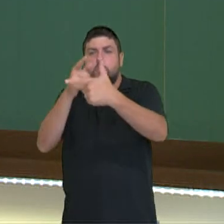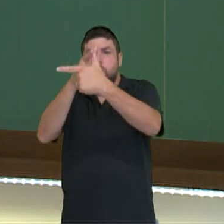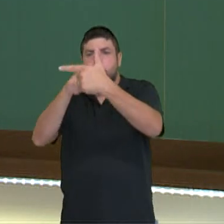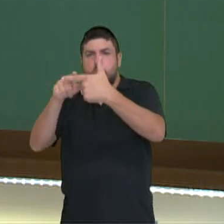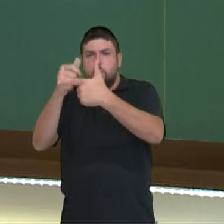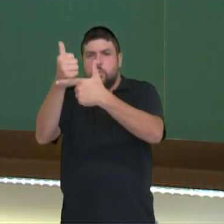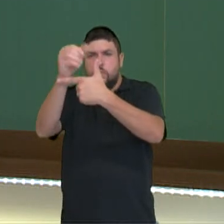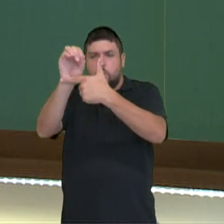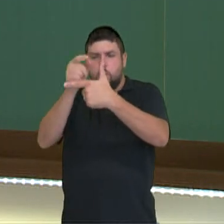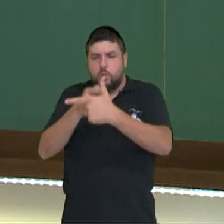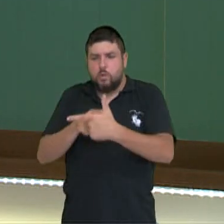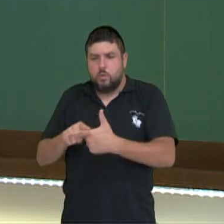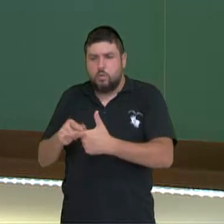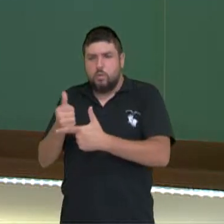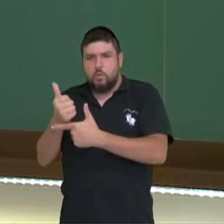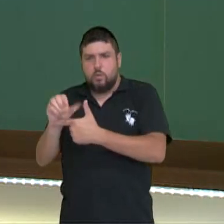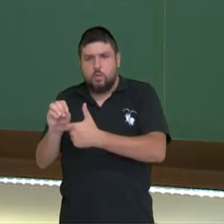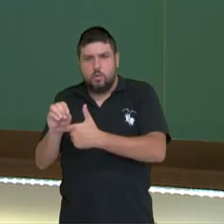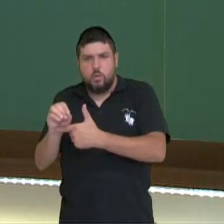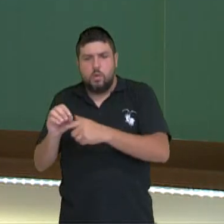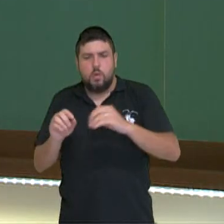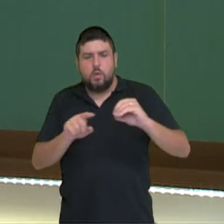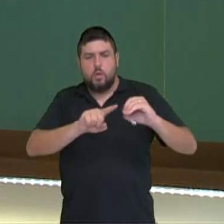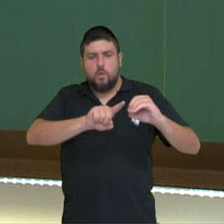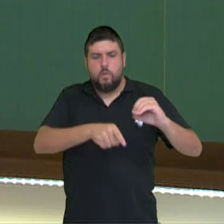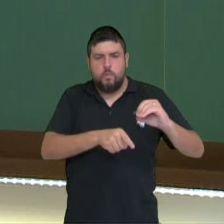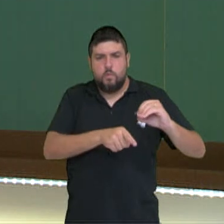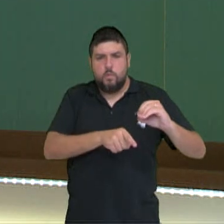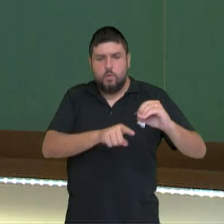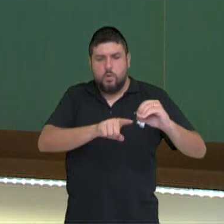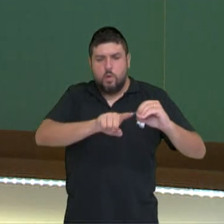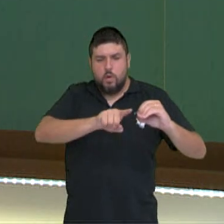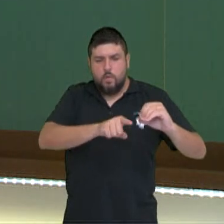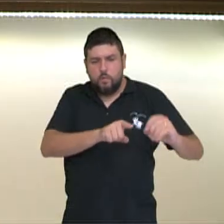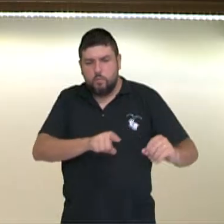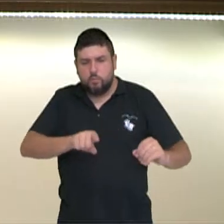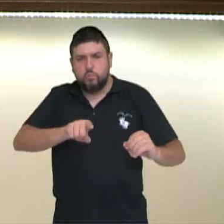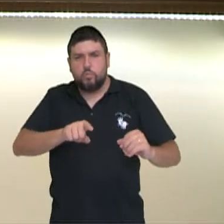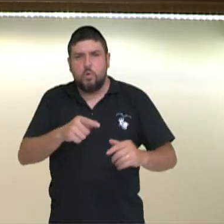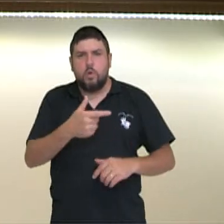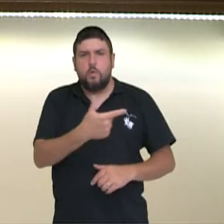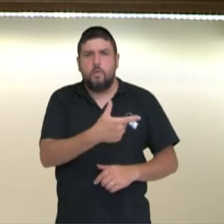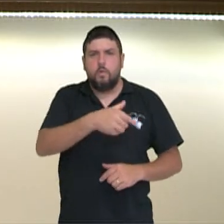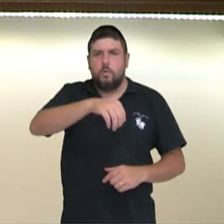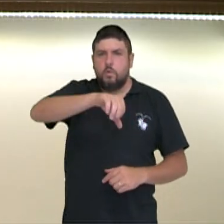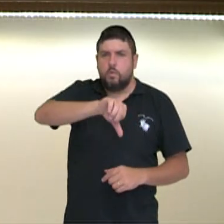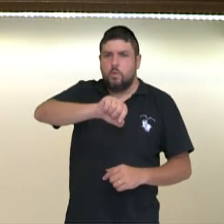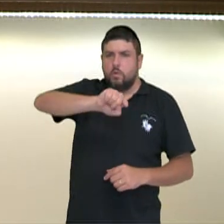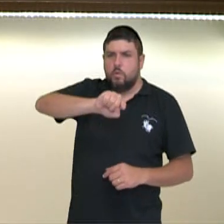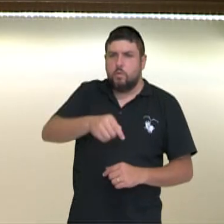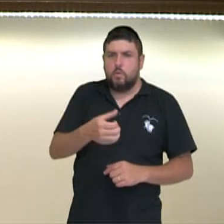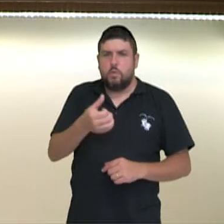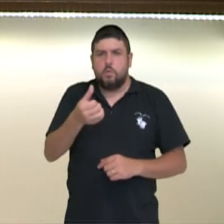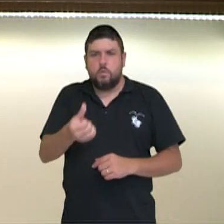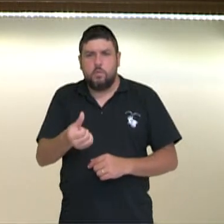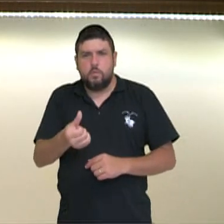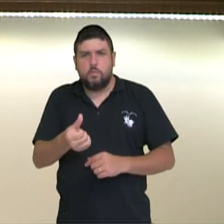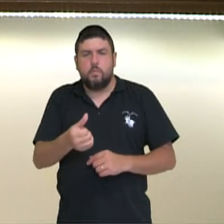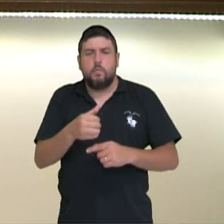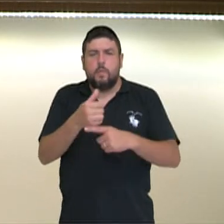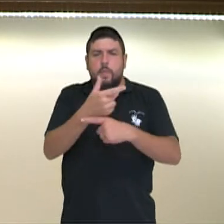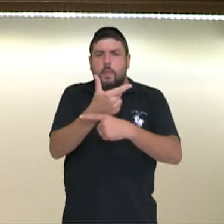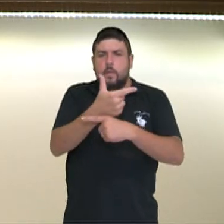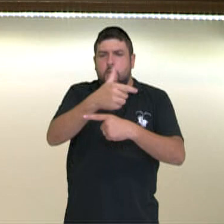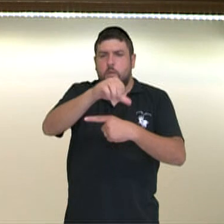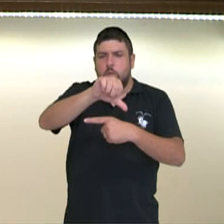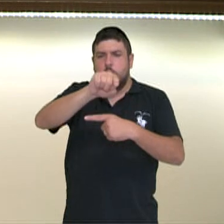embaixo, desloco uma vírgula aqui e tiro um zero aqui, fica 29,6 sobre 100, ou seja, 29,6%.